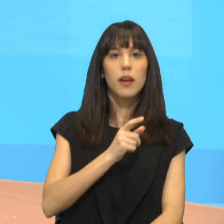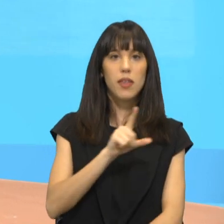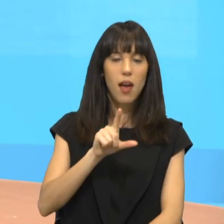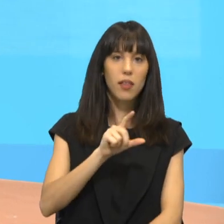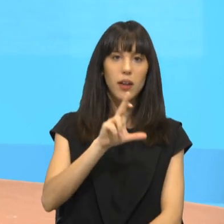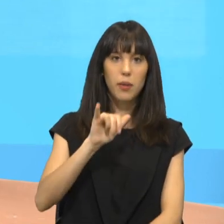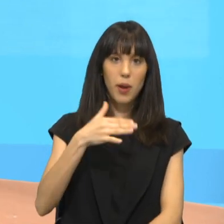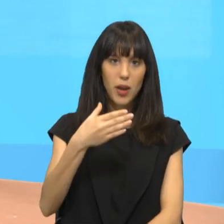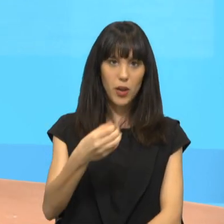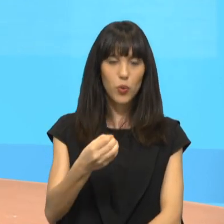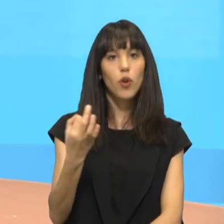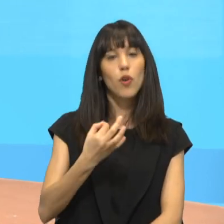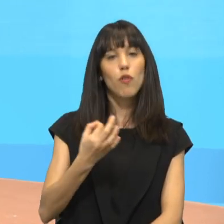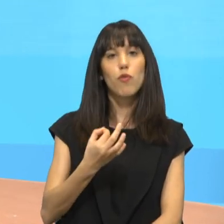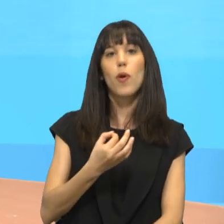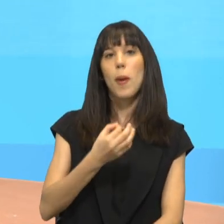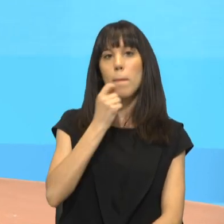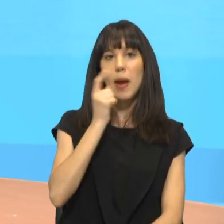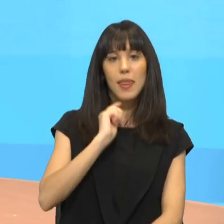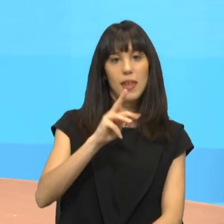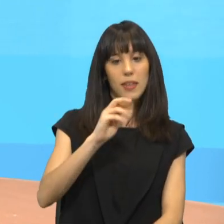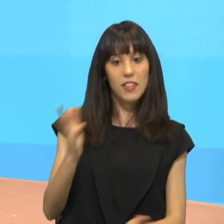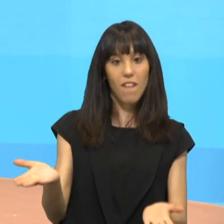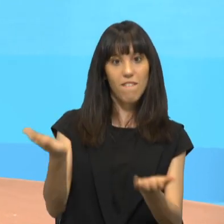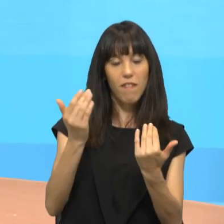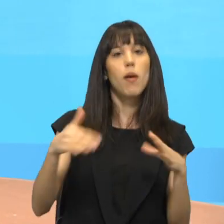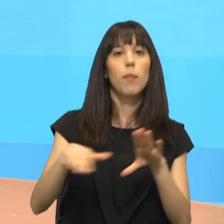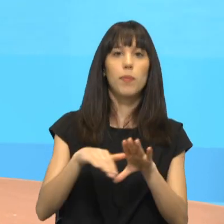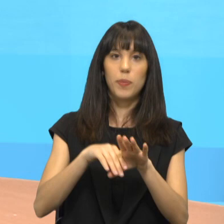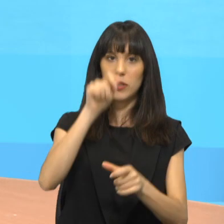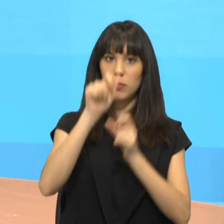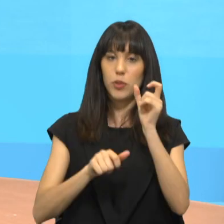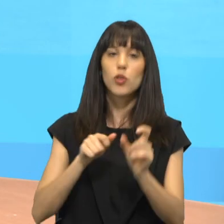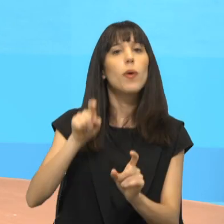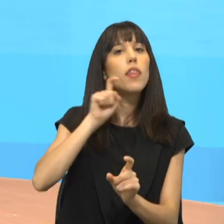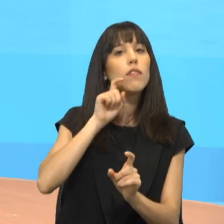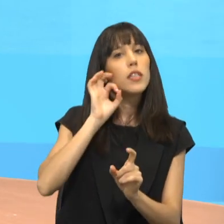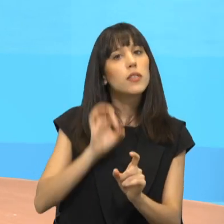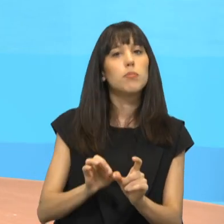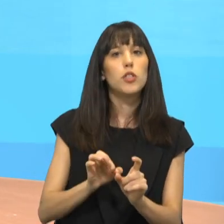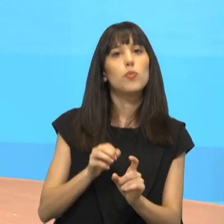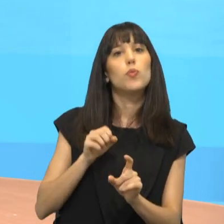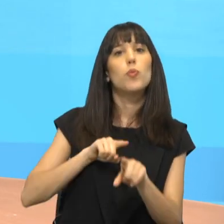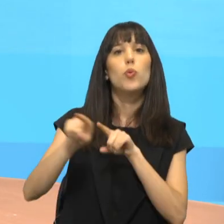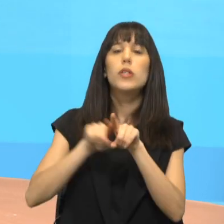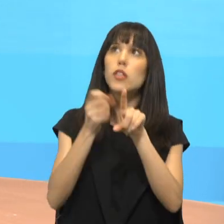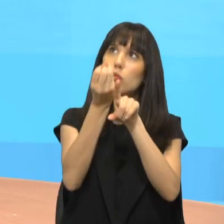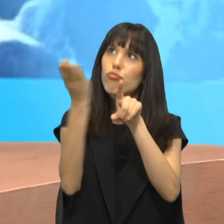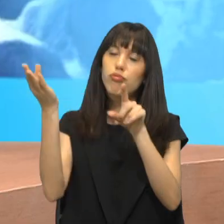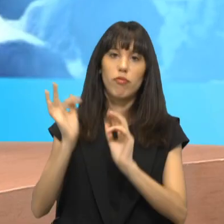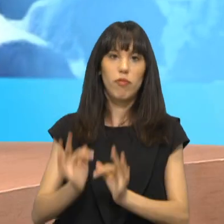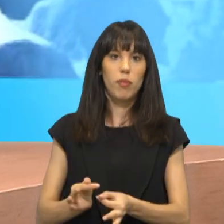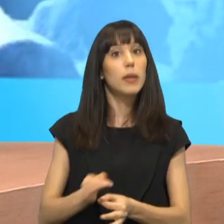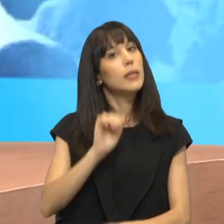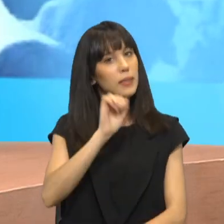onde desafia os católicos à participação cívica, do voto e a defenderem o pluralismo político. Sim, é